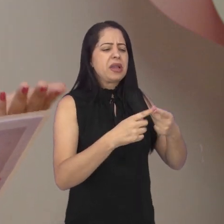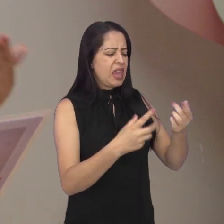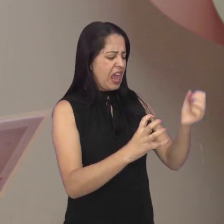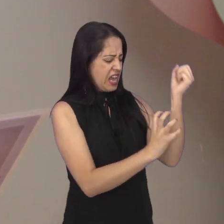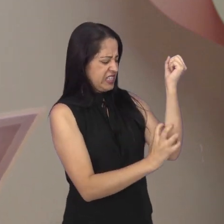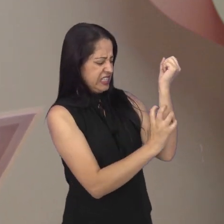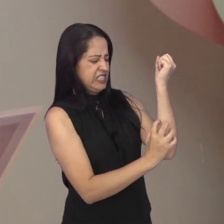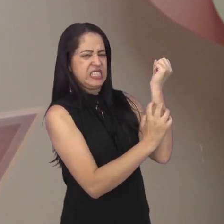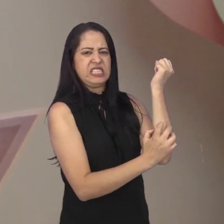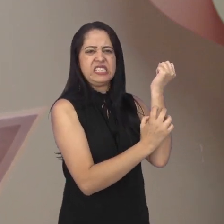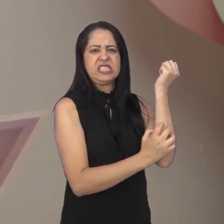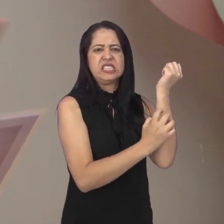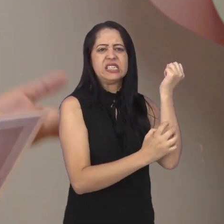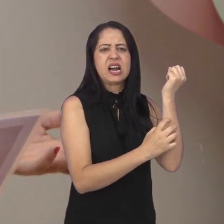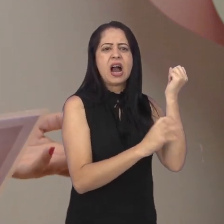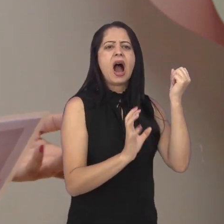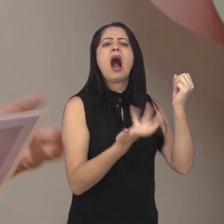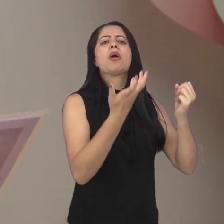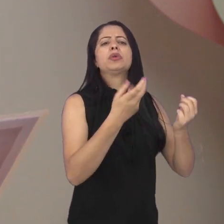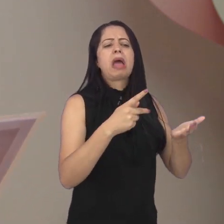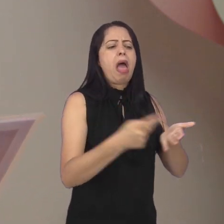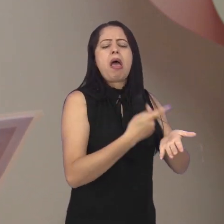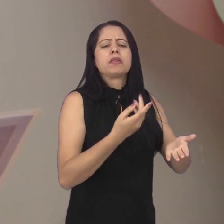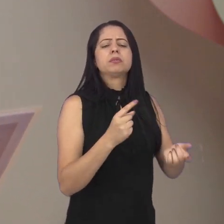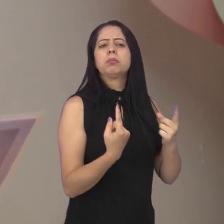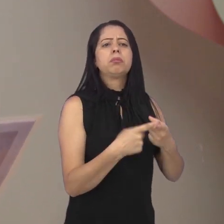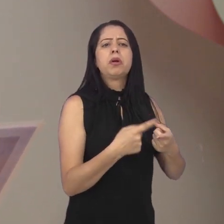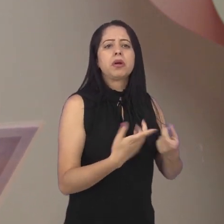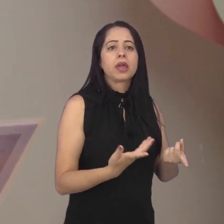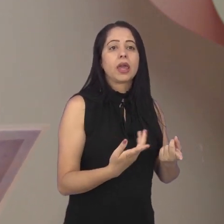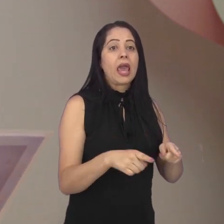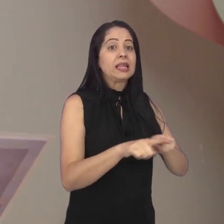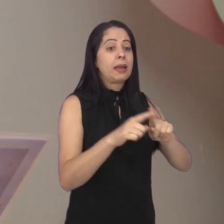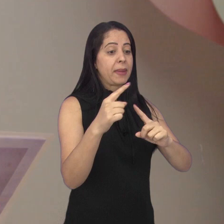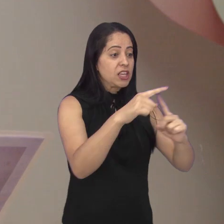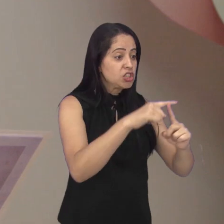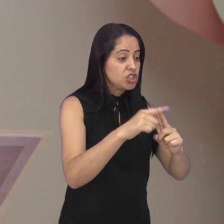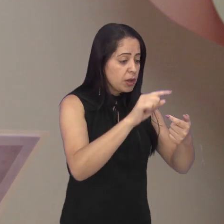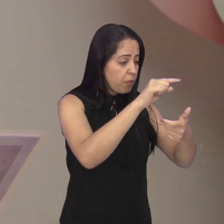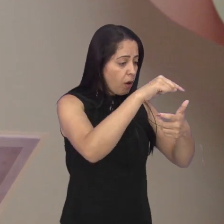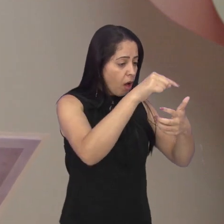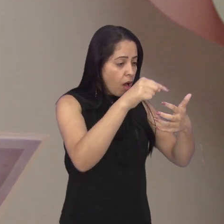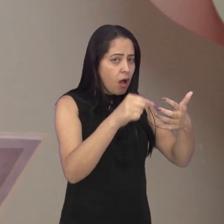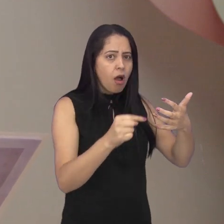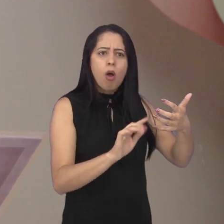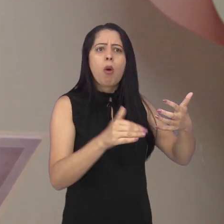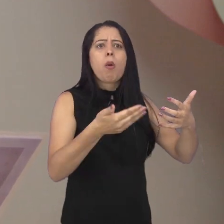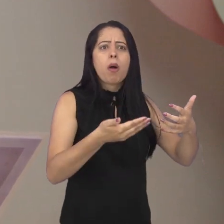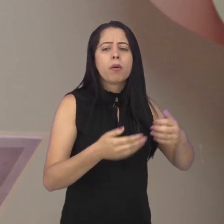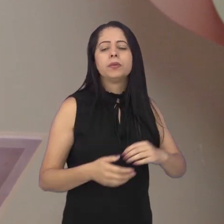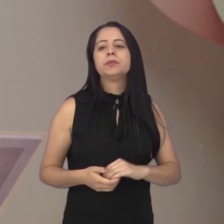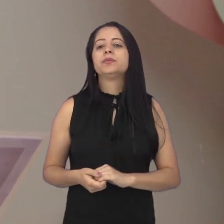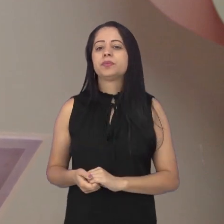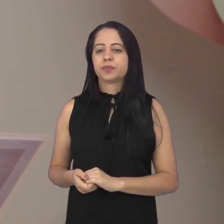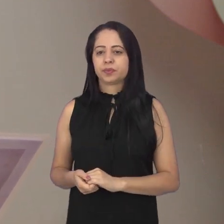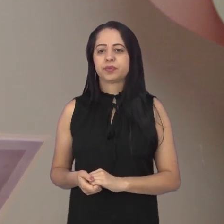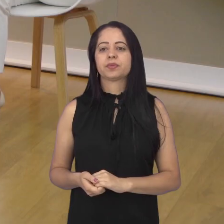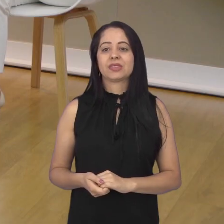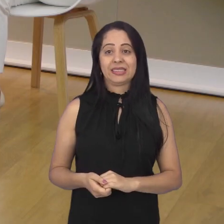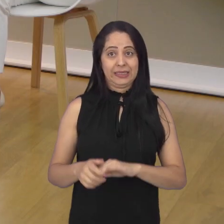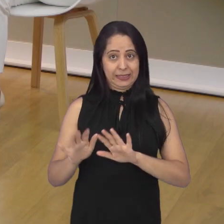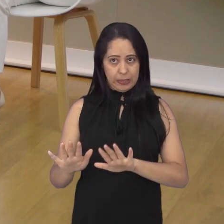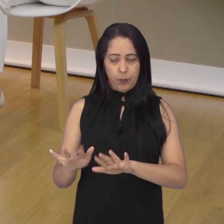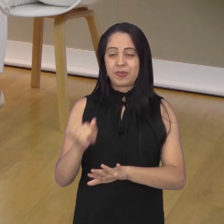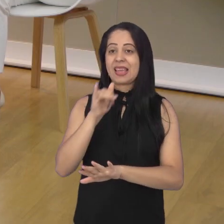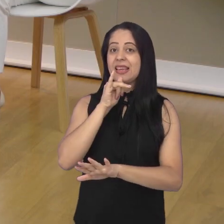desencadeiam as alergias, né? O que desencadeia uma alergia e quais os tipos existentes? Então, a gente fala assim que para a gente